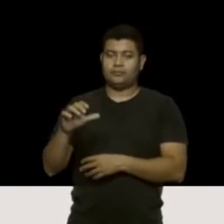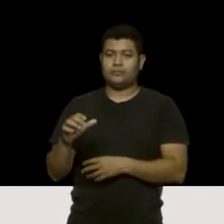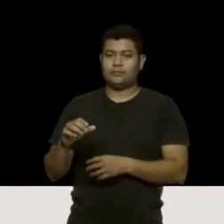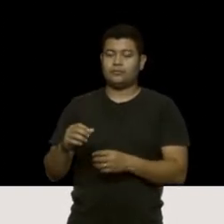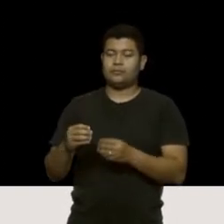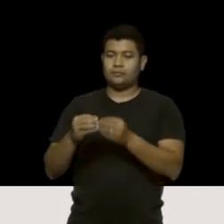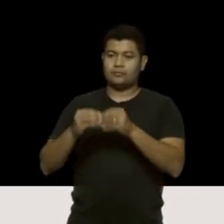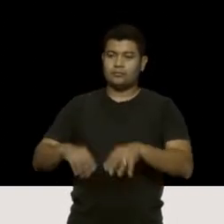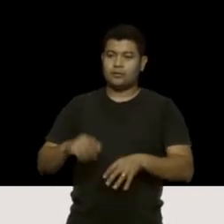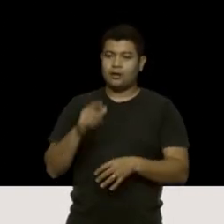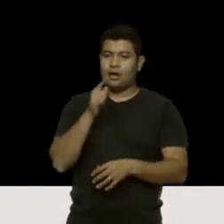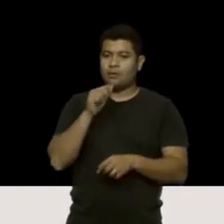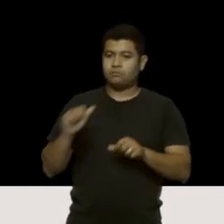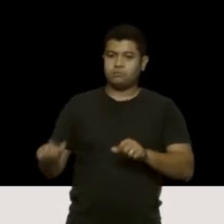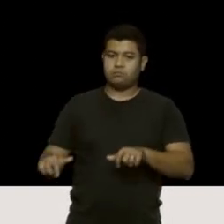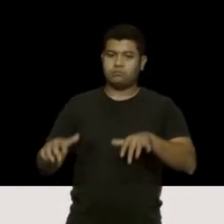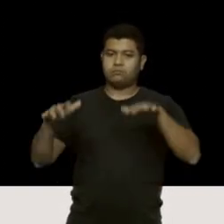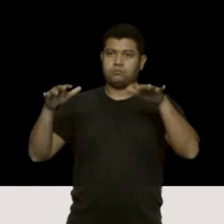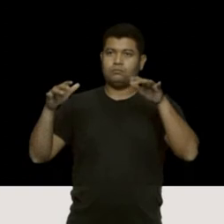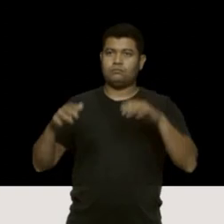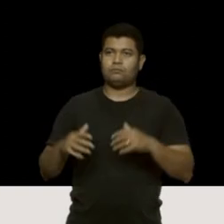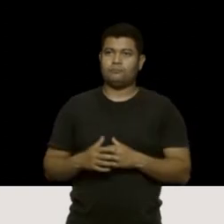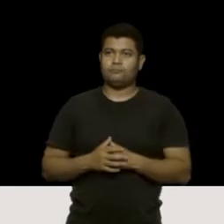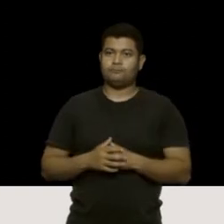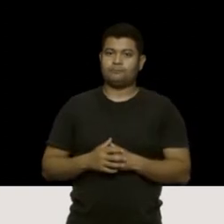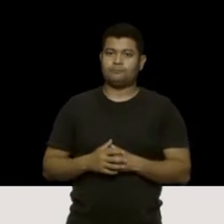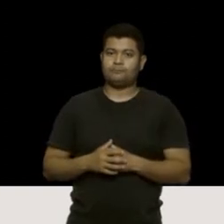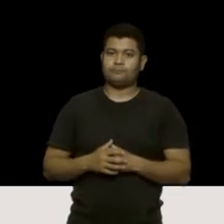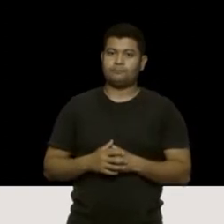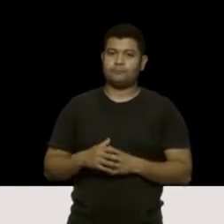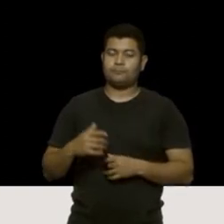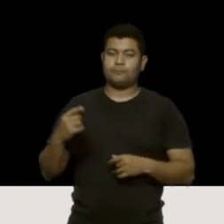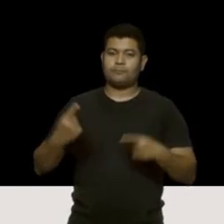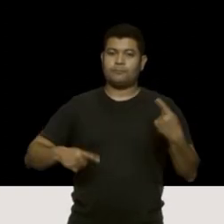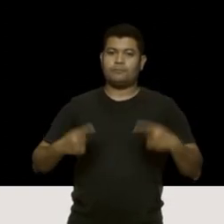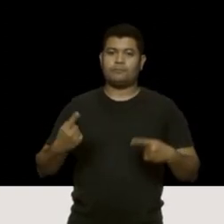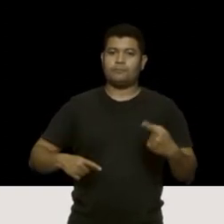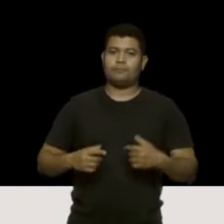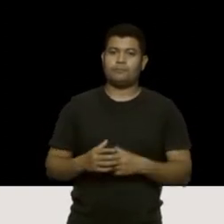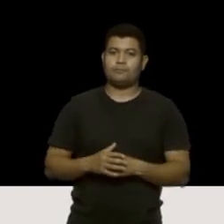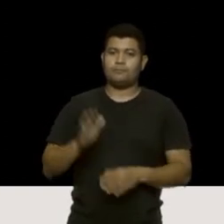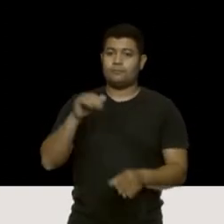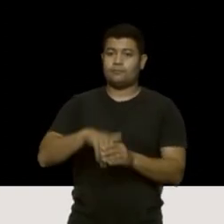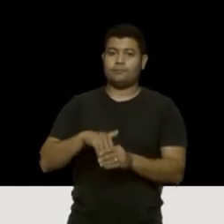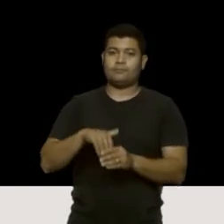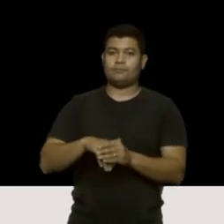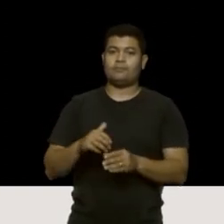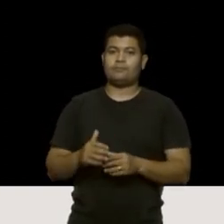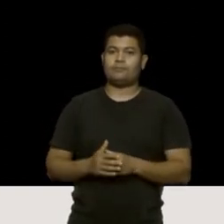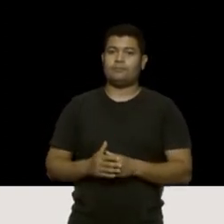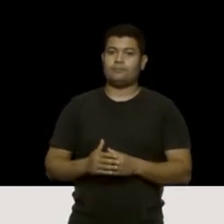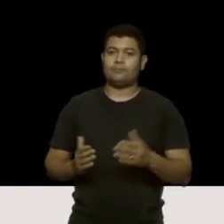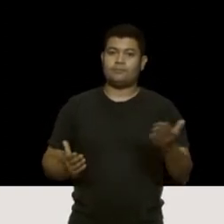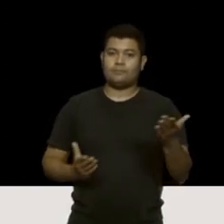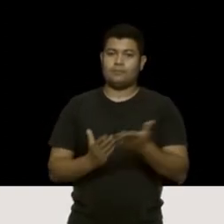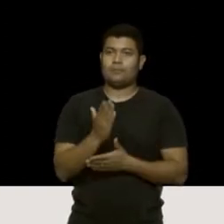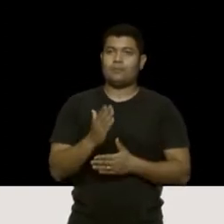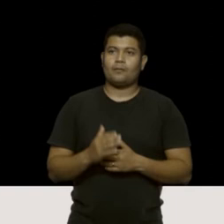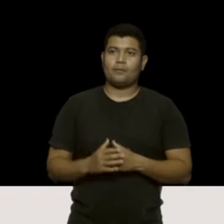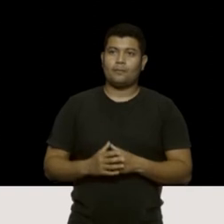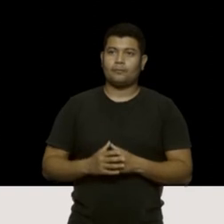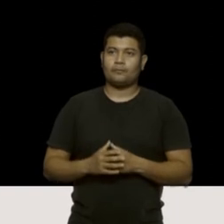afetados pelas últimas enchentes. Em discussão, em votação,